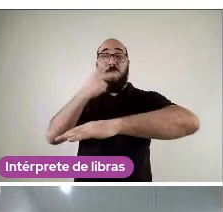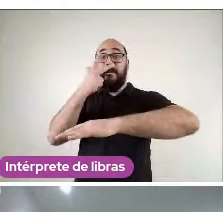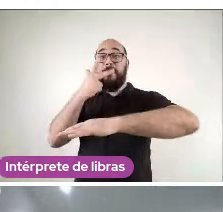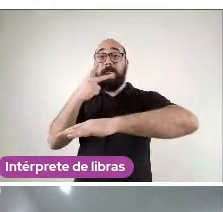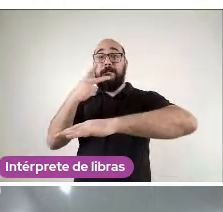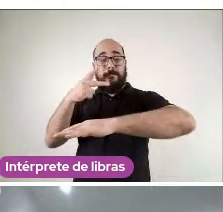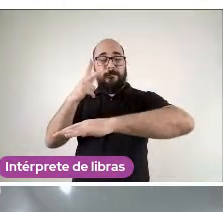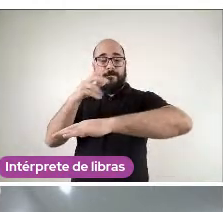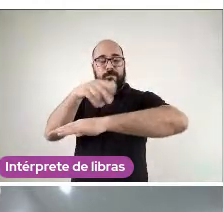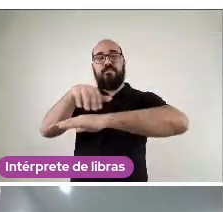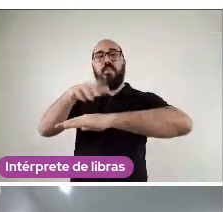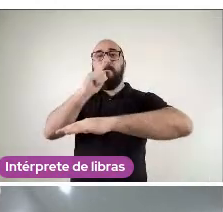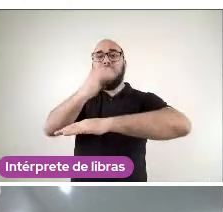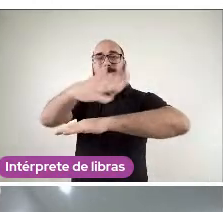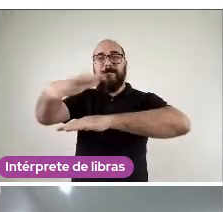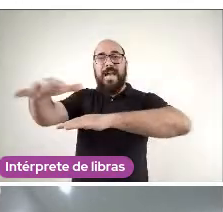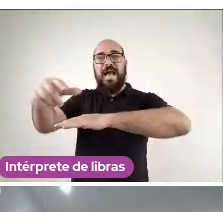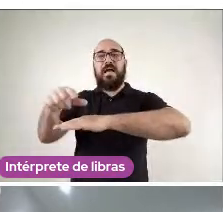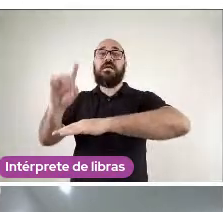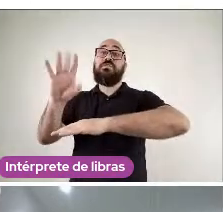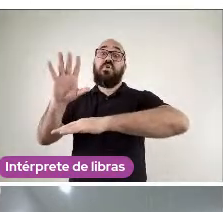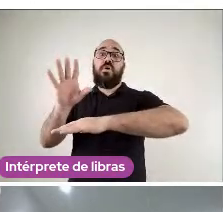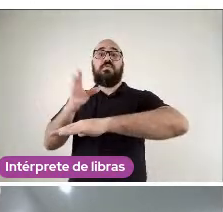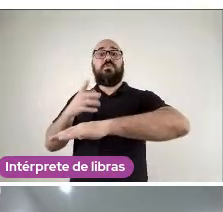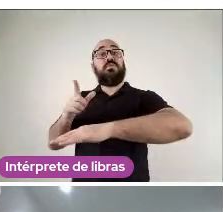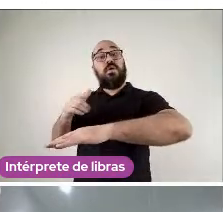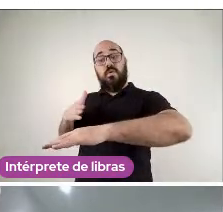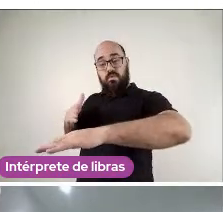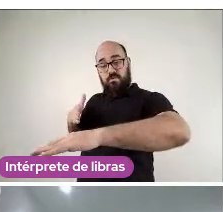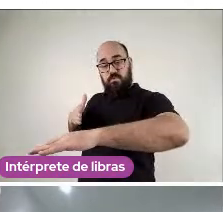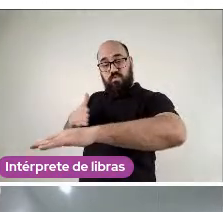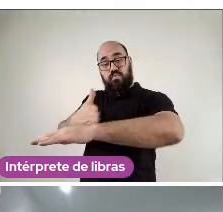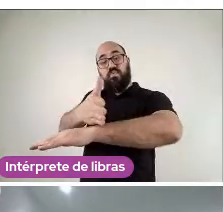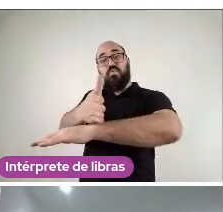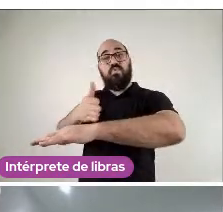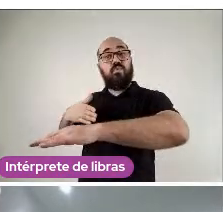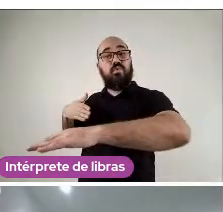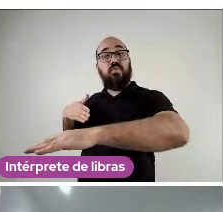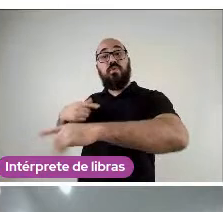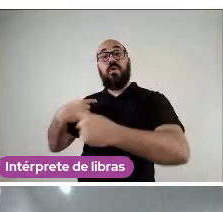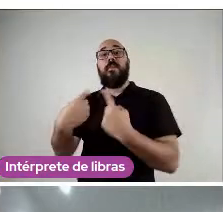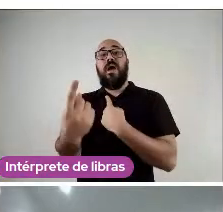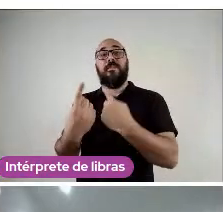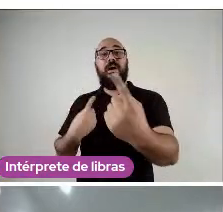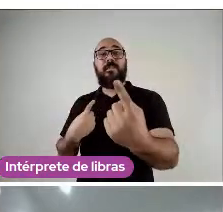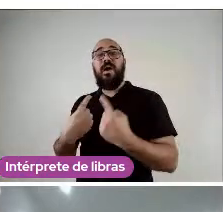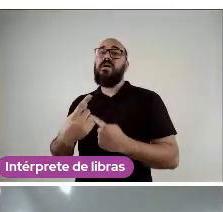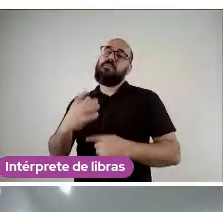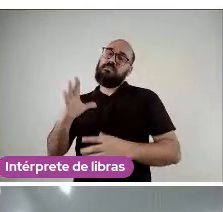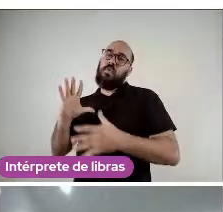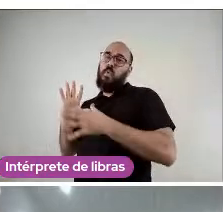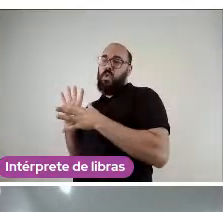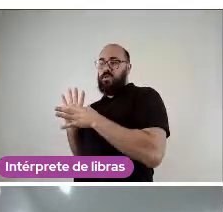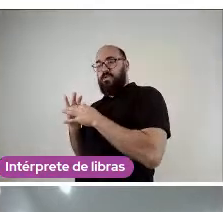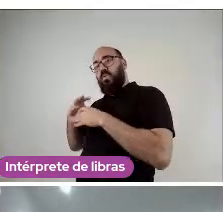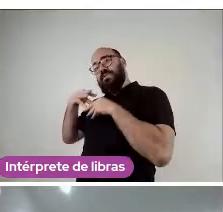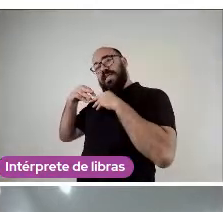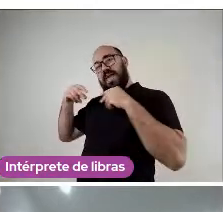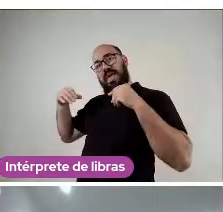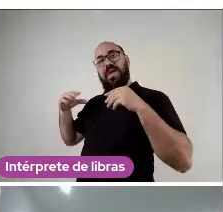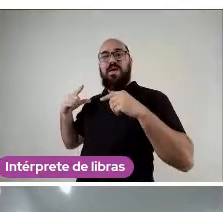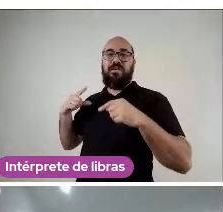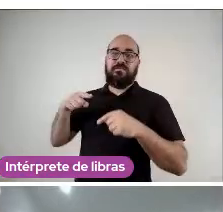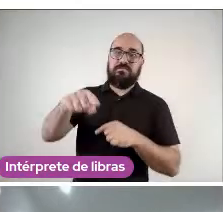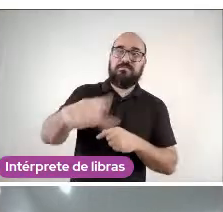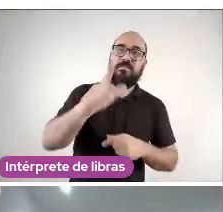de drenagem. É claro que a gente não pode desconsiderar essa conexão terra e mar, e justamente essa bacia